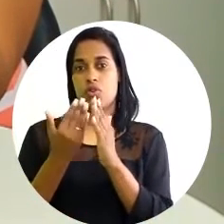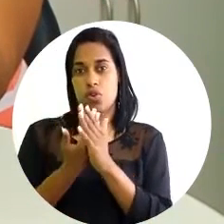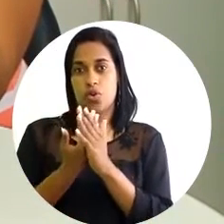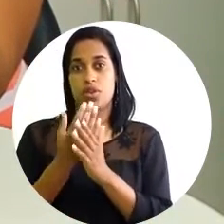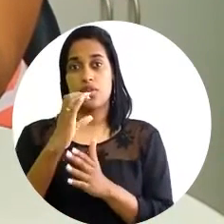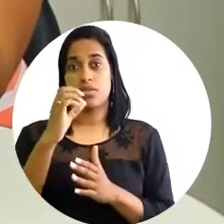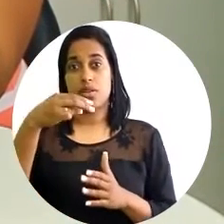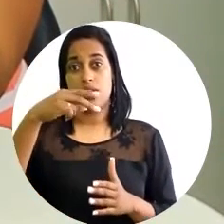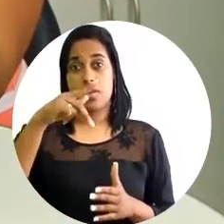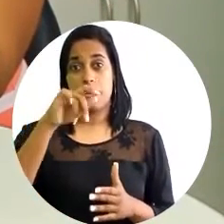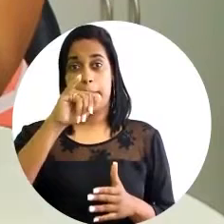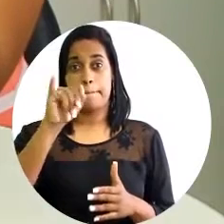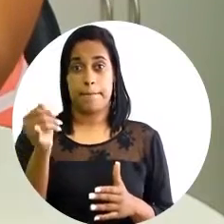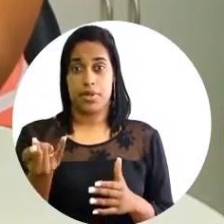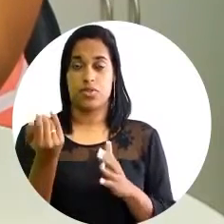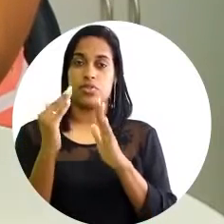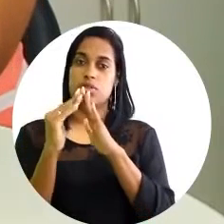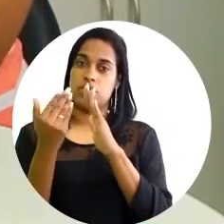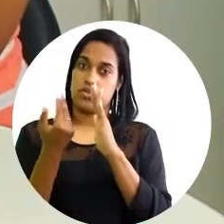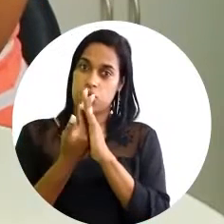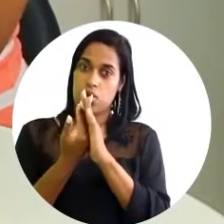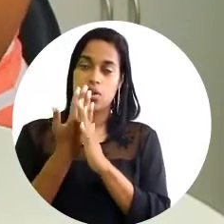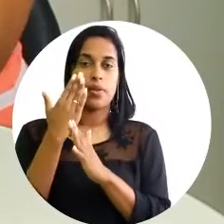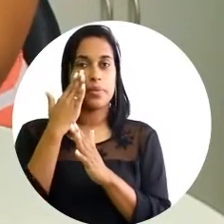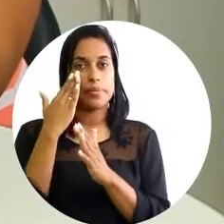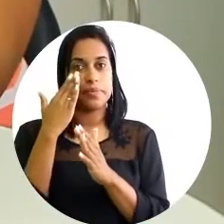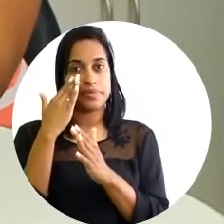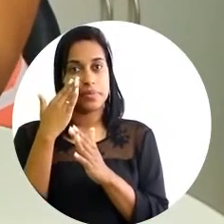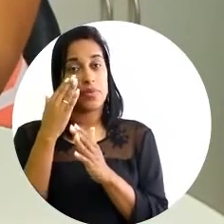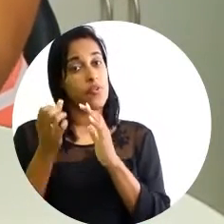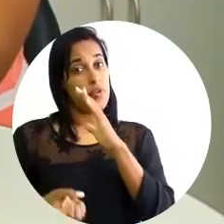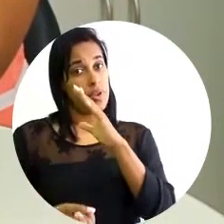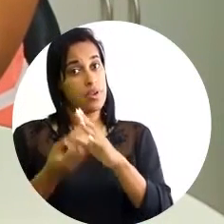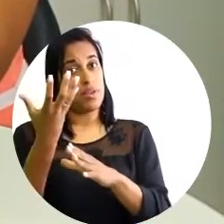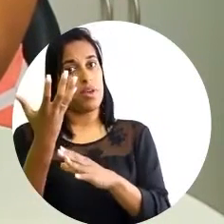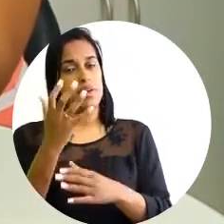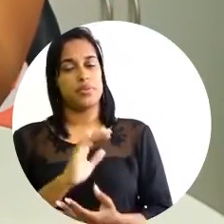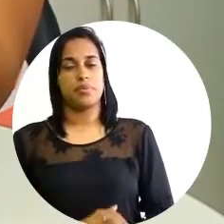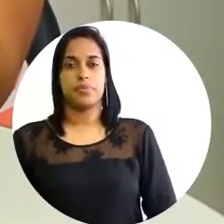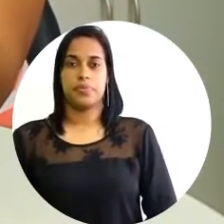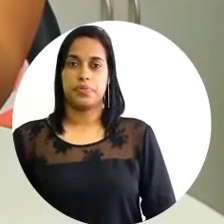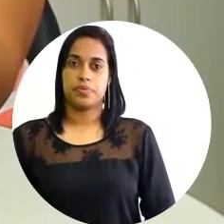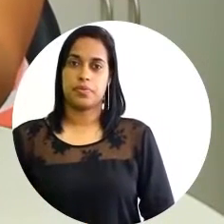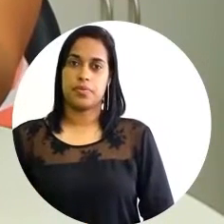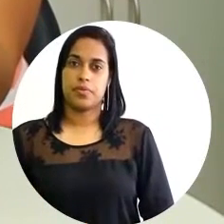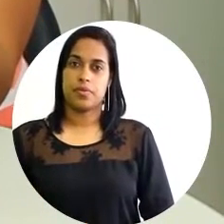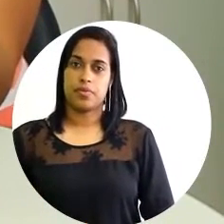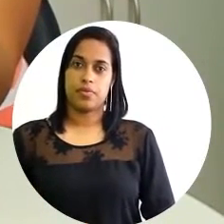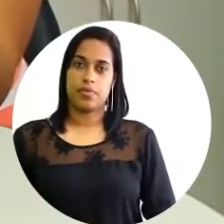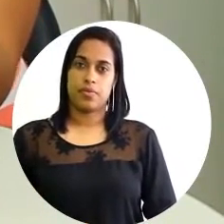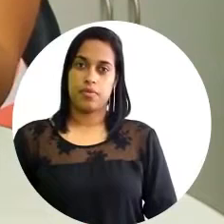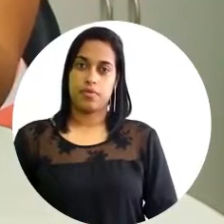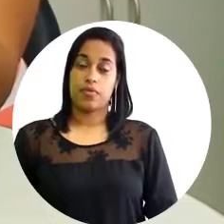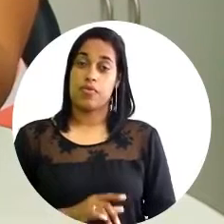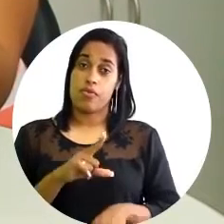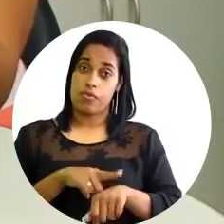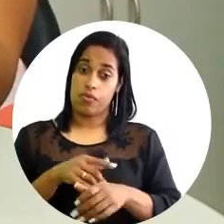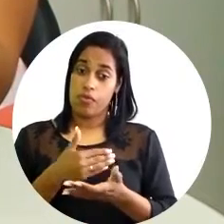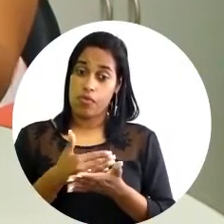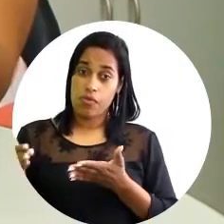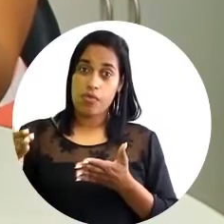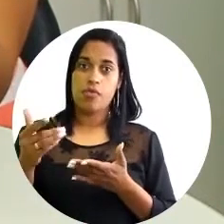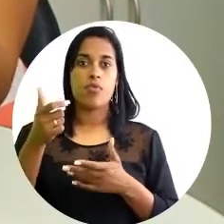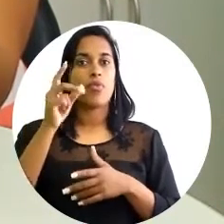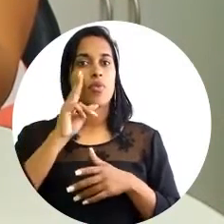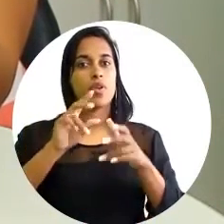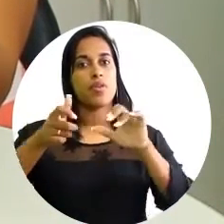é aquele CNPJ da unidade executora que foi criado. Então, a partir do momento